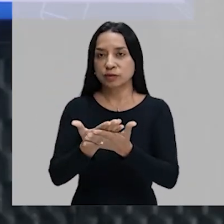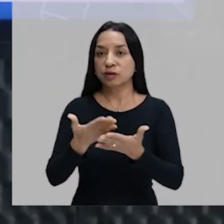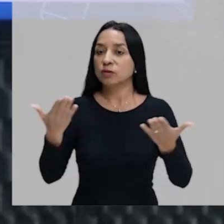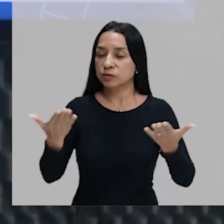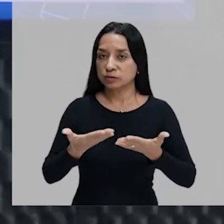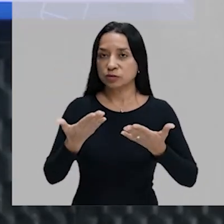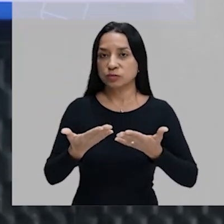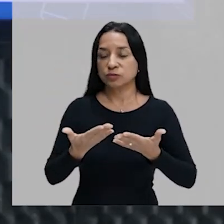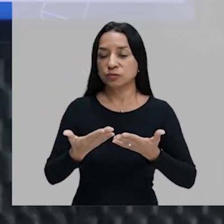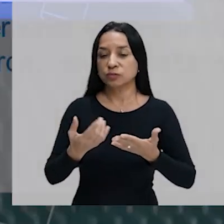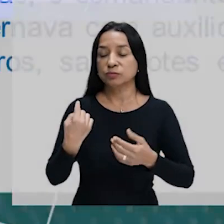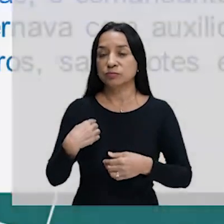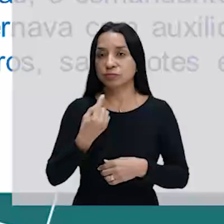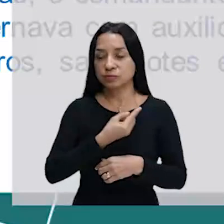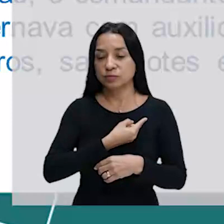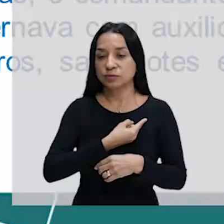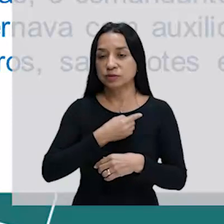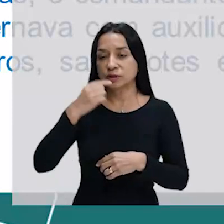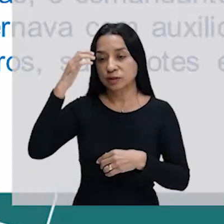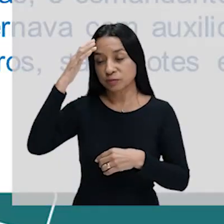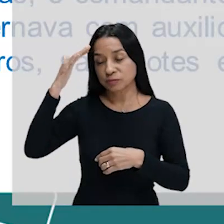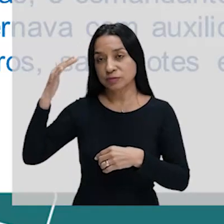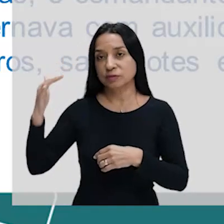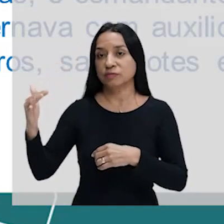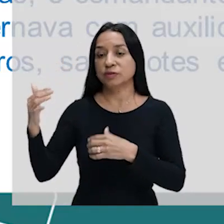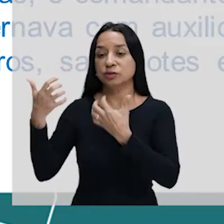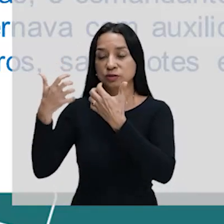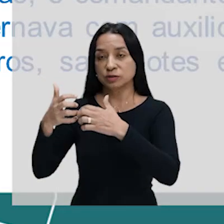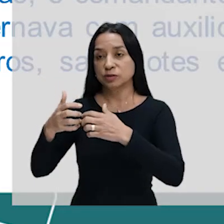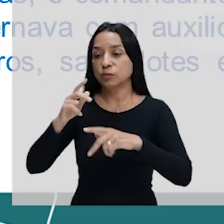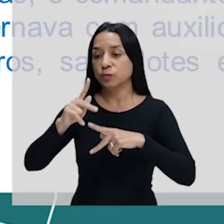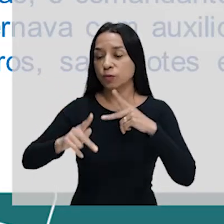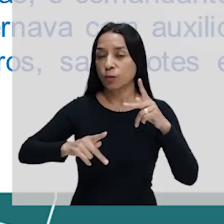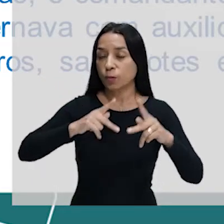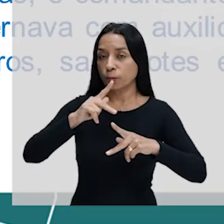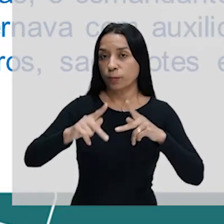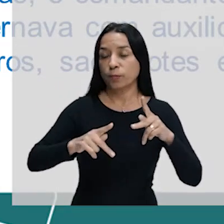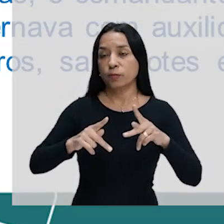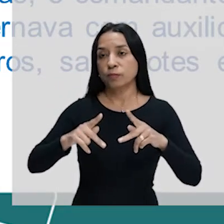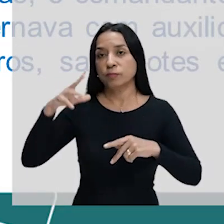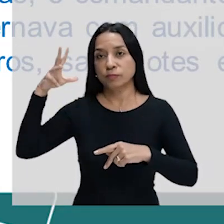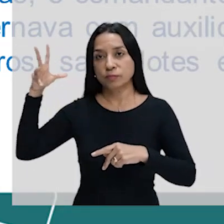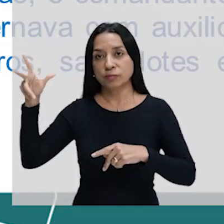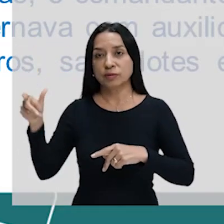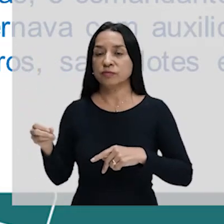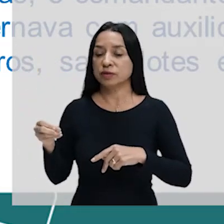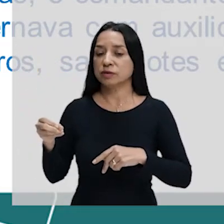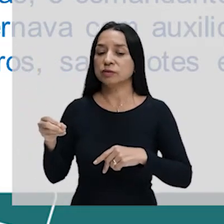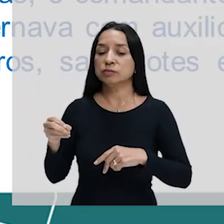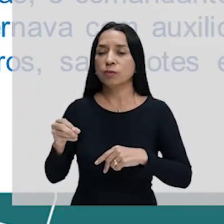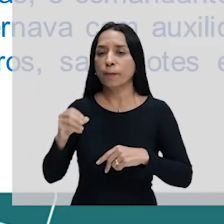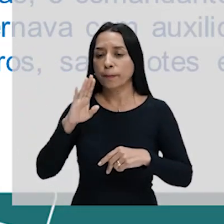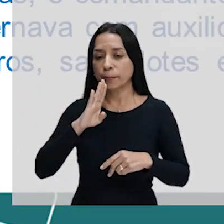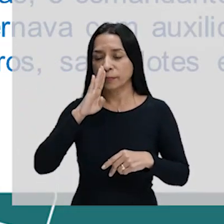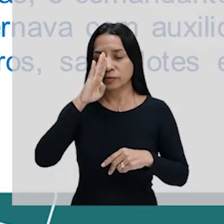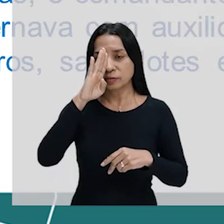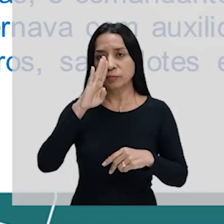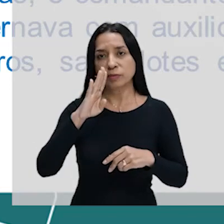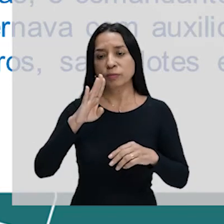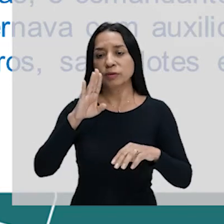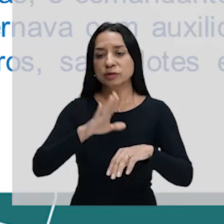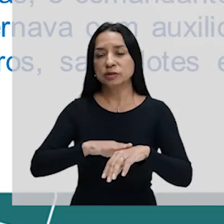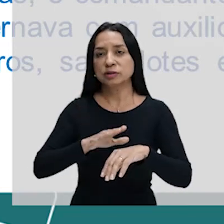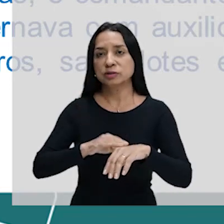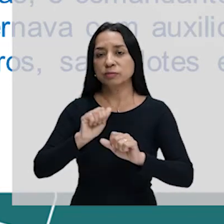refletir sobre os africanos. Mas os africanos, principalmente da